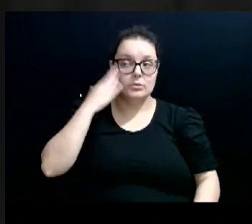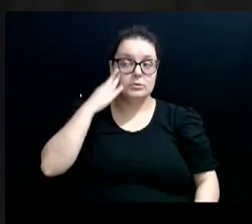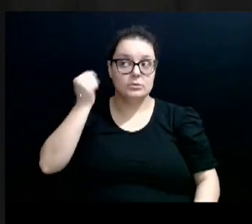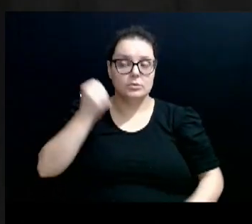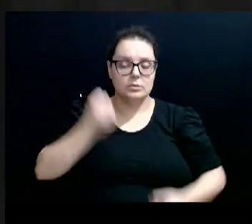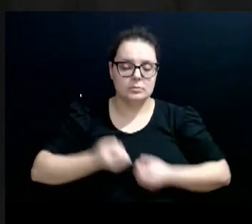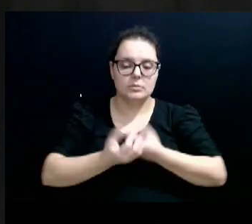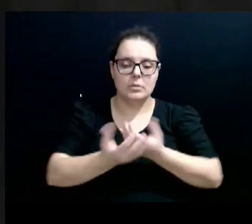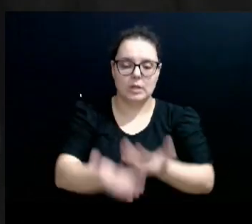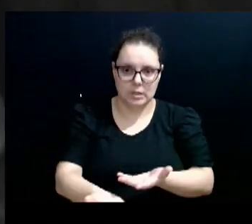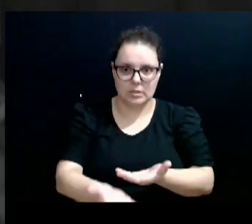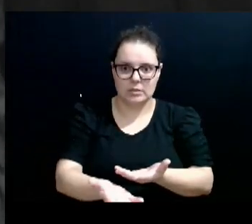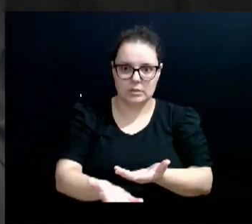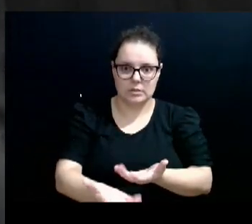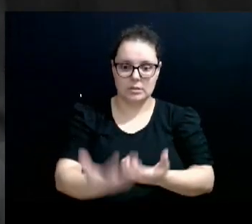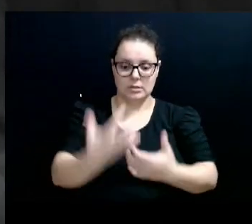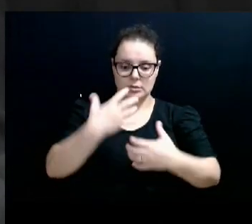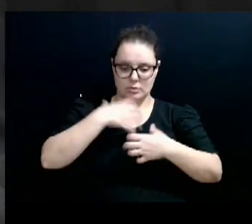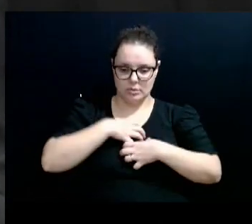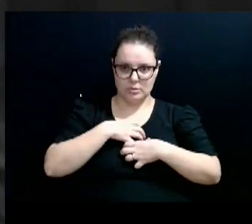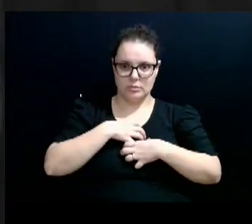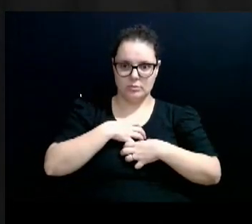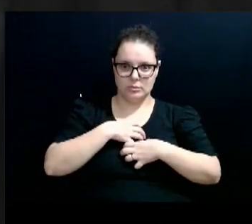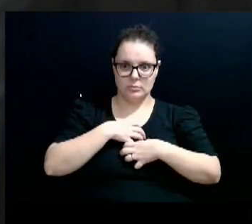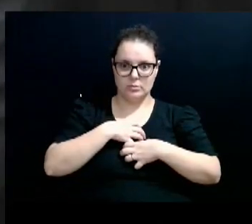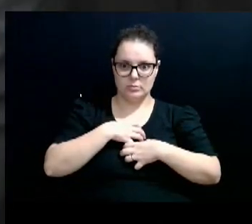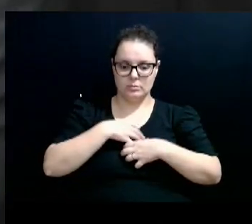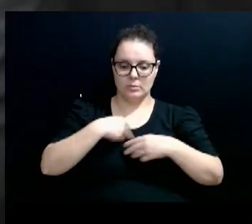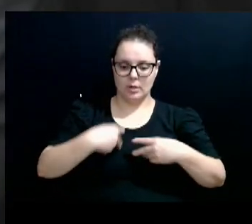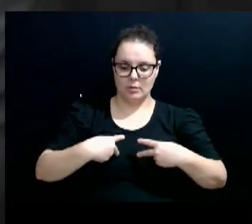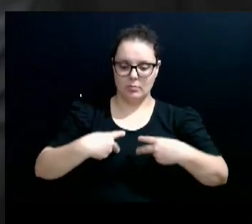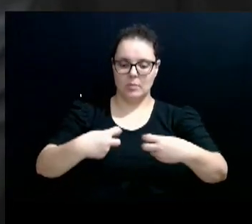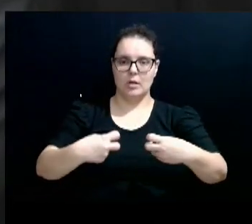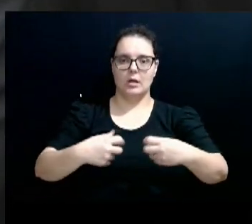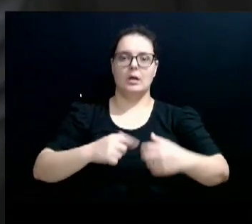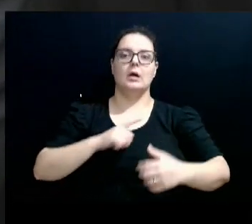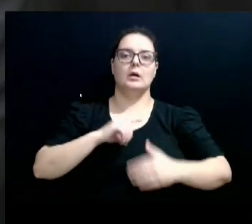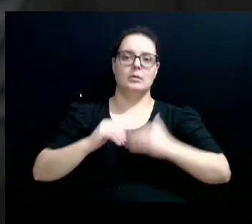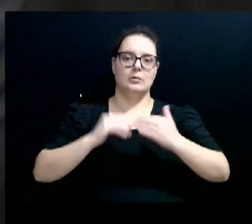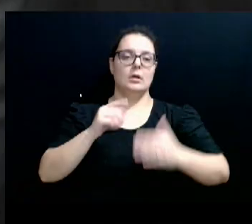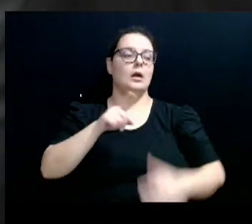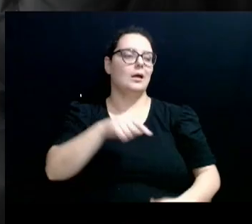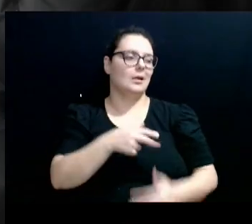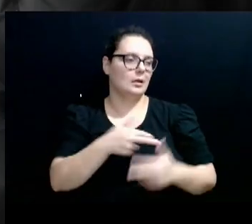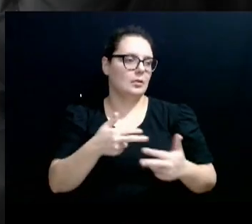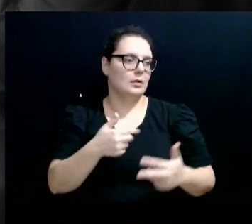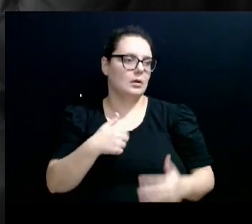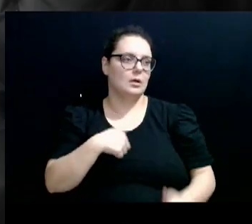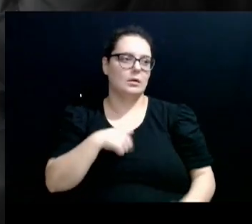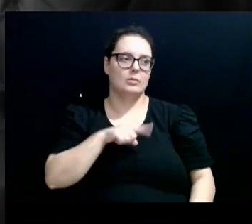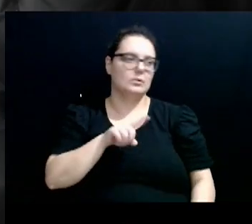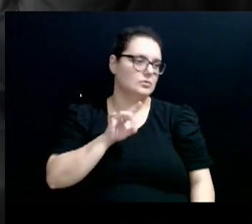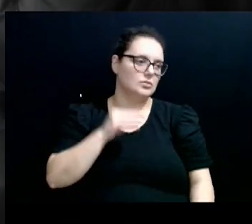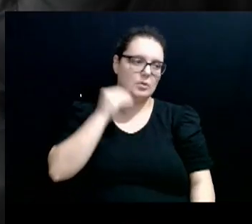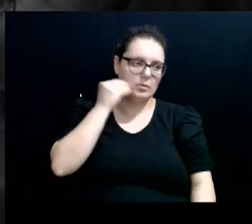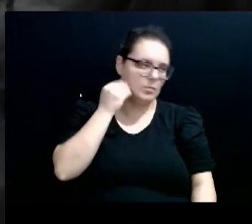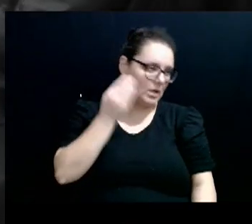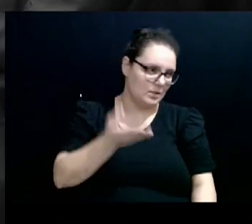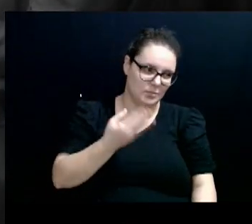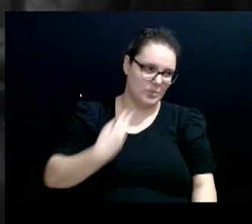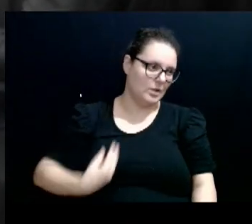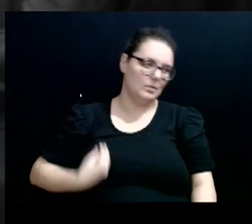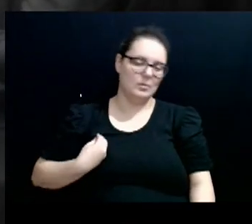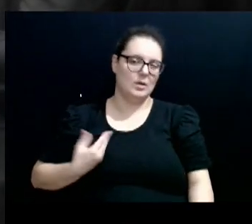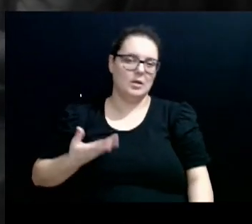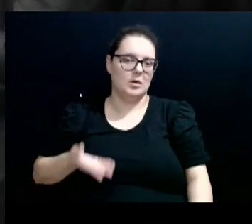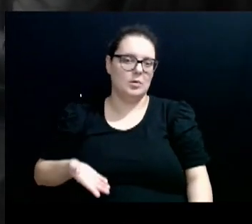sentir isso em você, aí haverá o crescimento. Aquele negócio, eu não sou só uma experiência para você viver aqui como se fosse